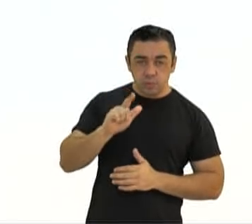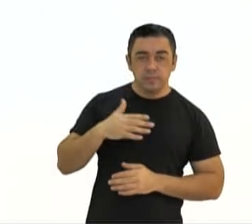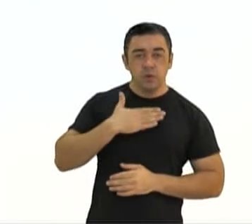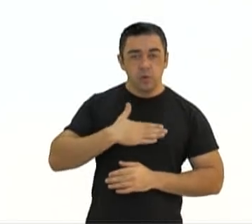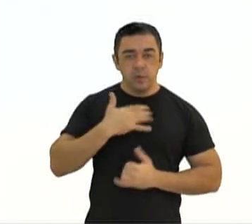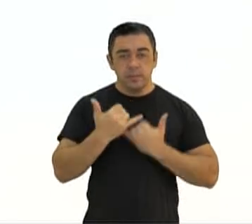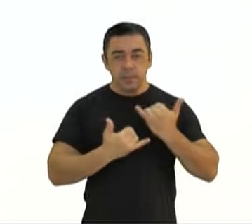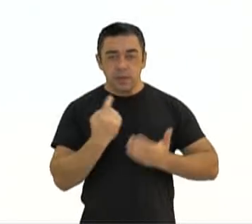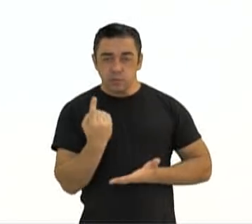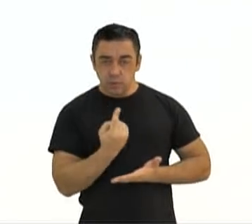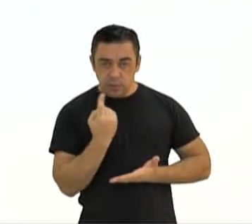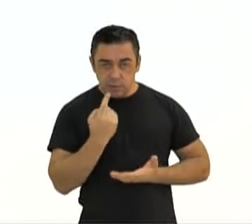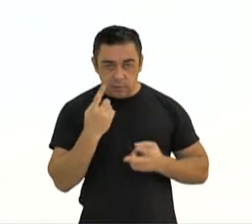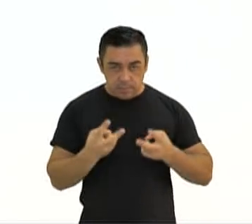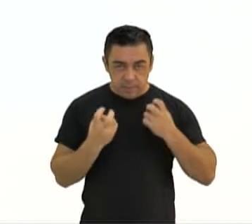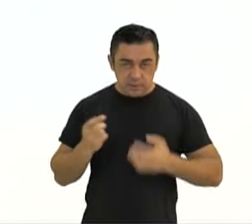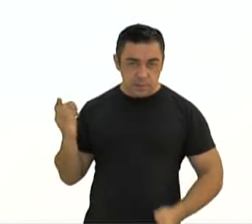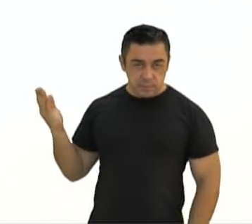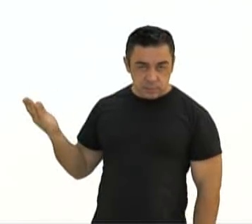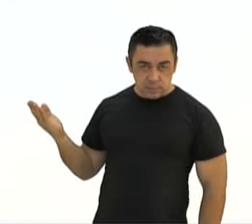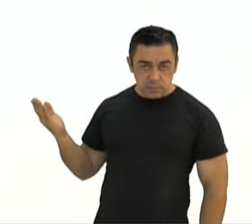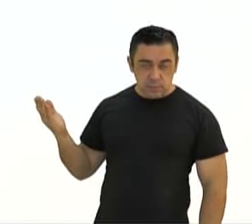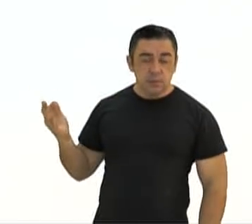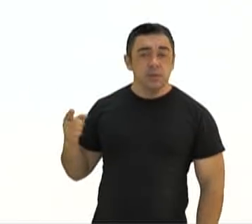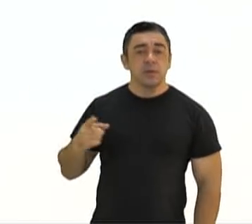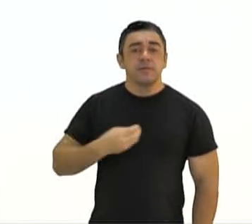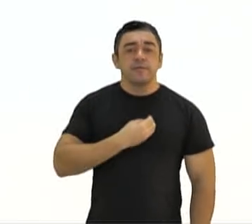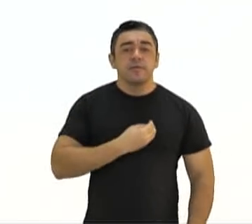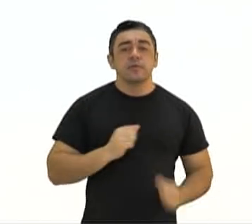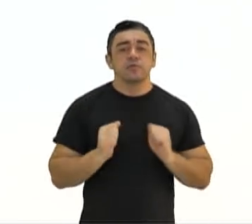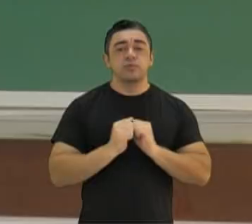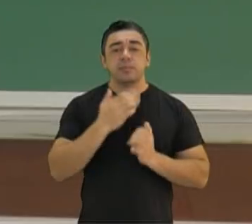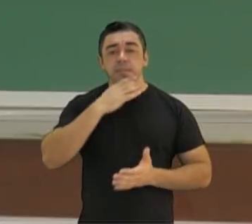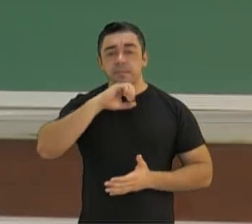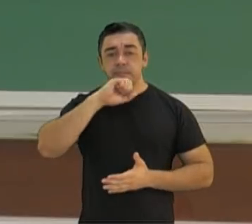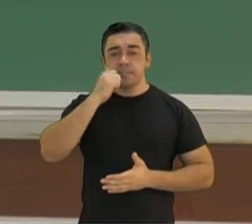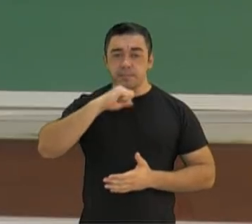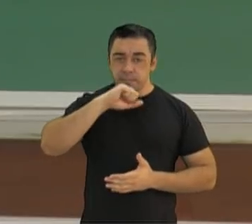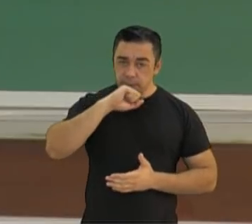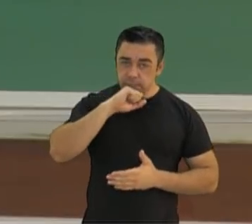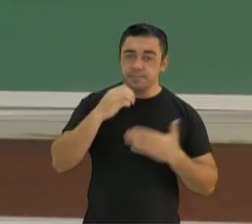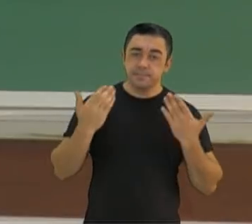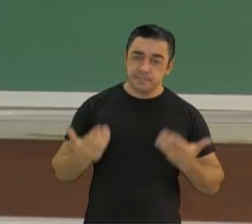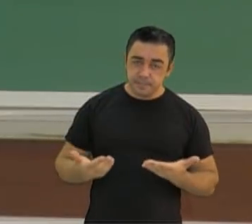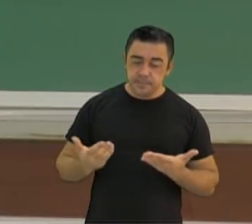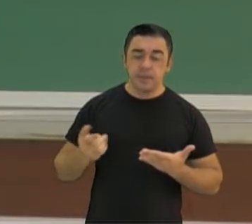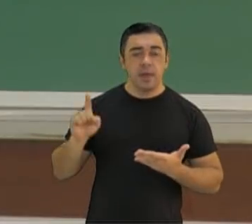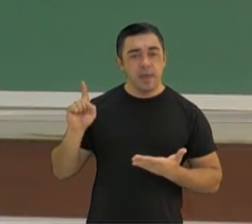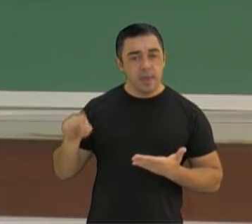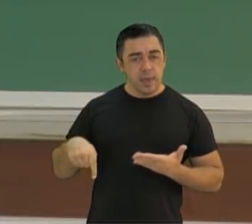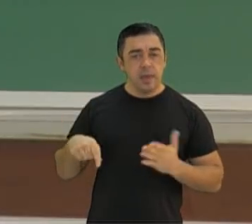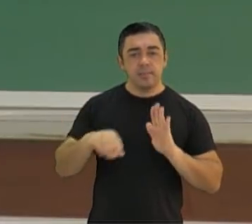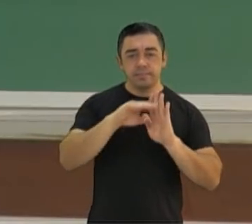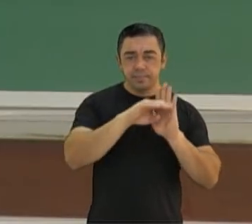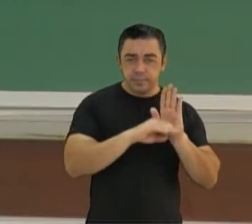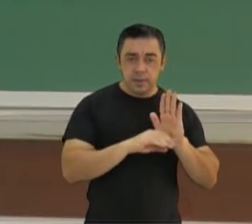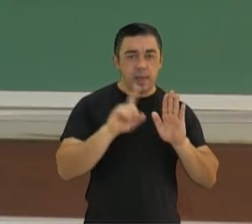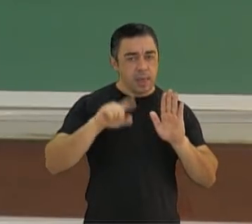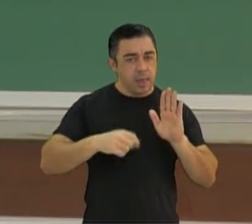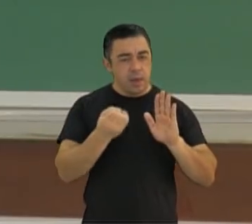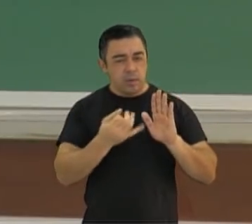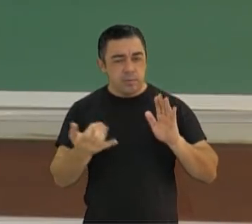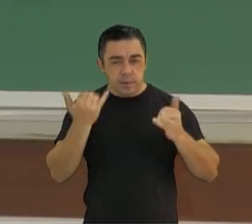brincar sozinho, como podemos confirmar ali, e vive com os pais. Então, essas seriam